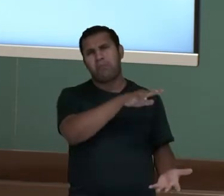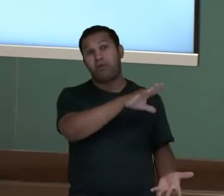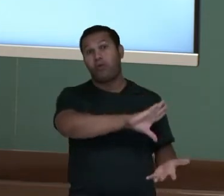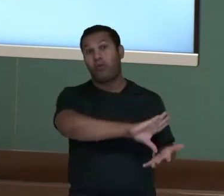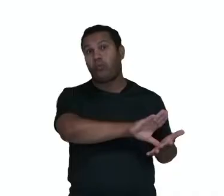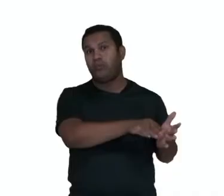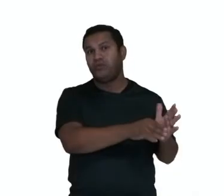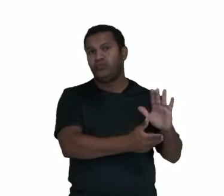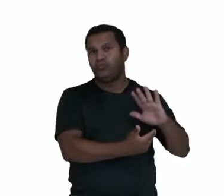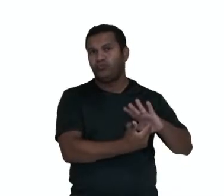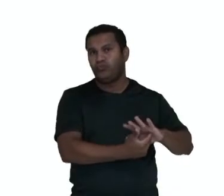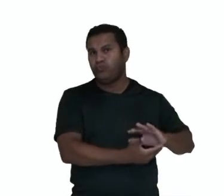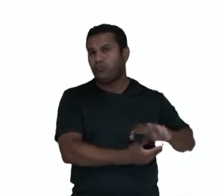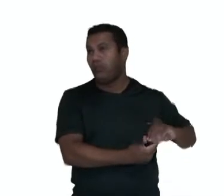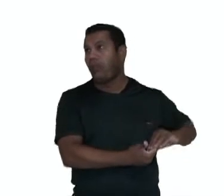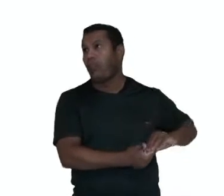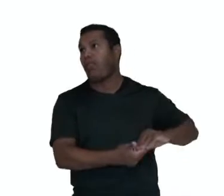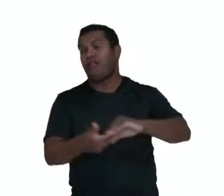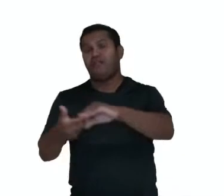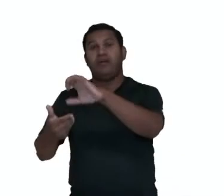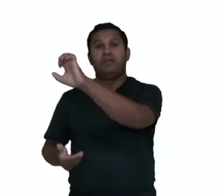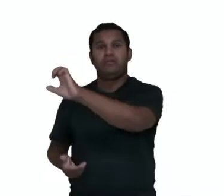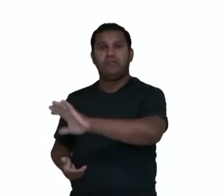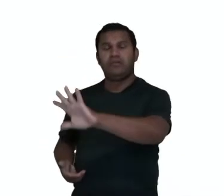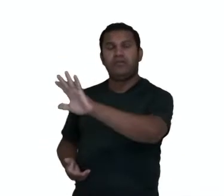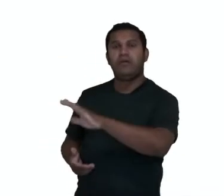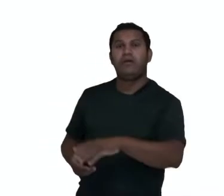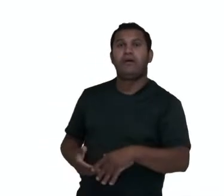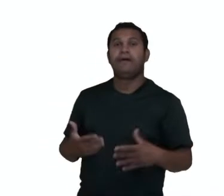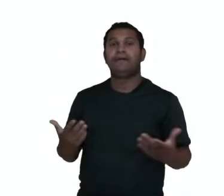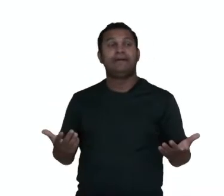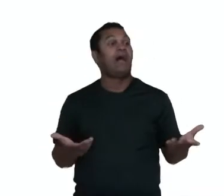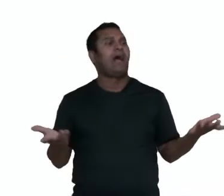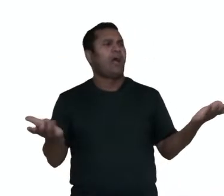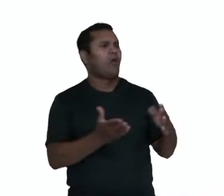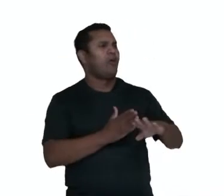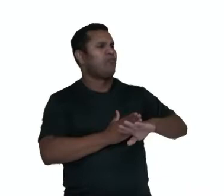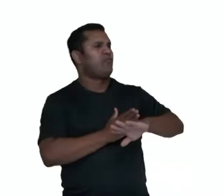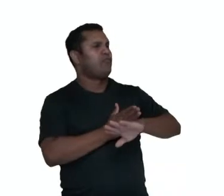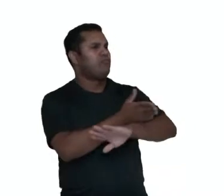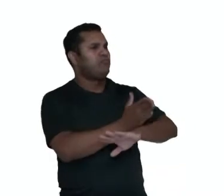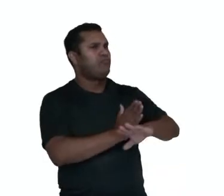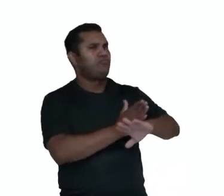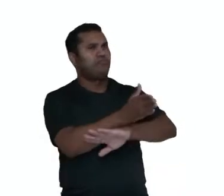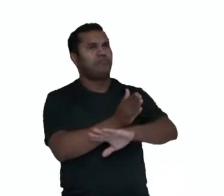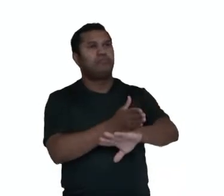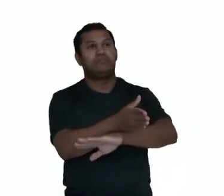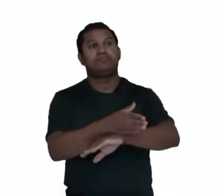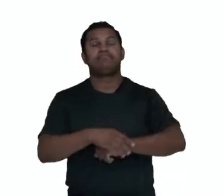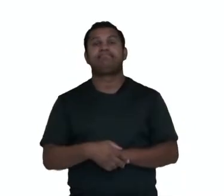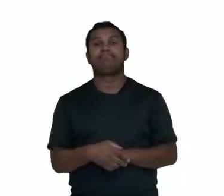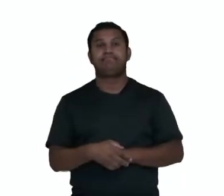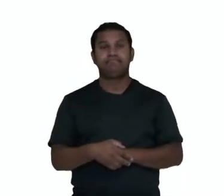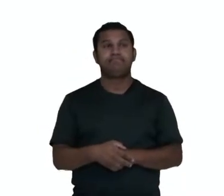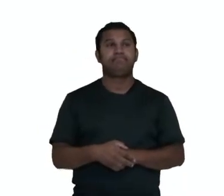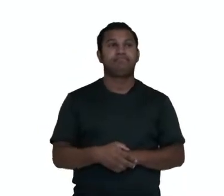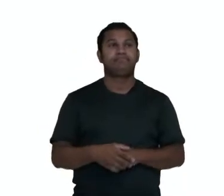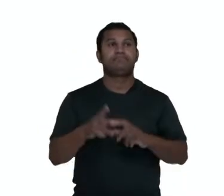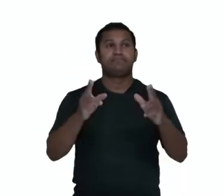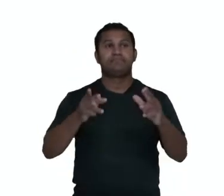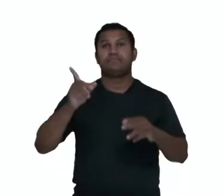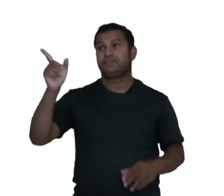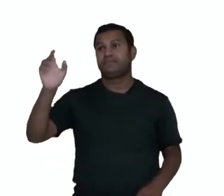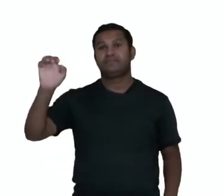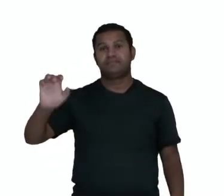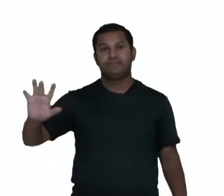Diego Rivera, um dos grandes artistas, né, se destacou pela prática do muralismo, Diego que teve um relacionamento com Frida